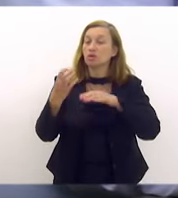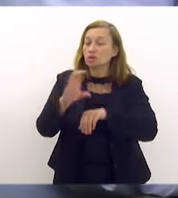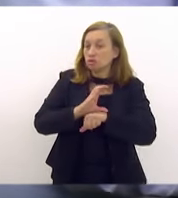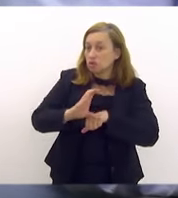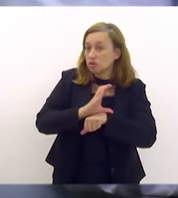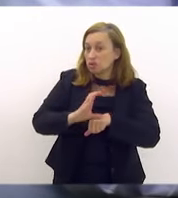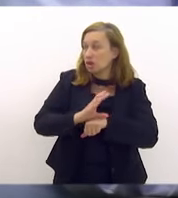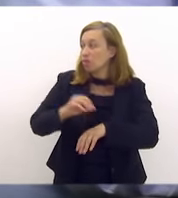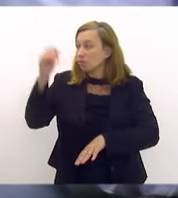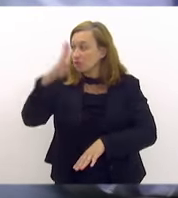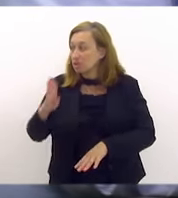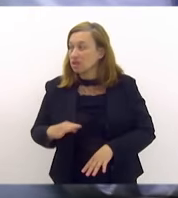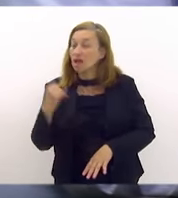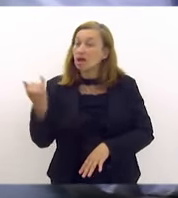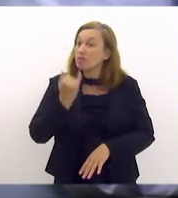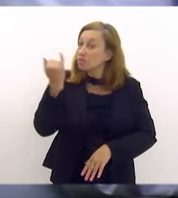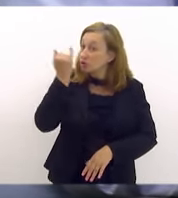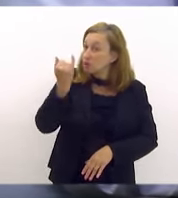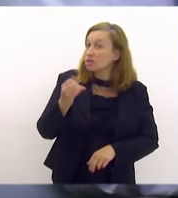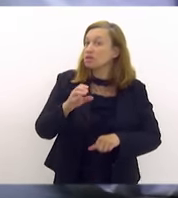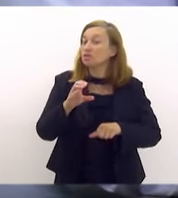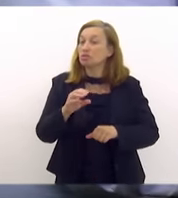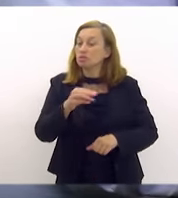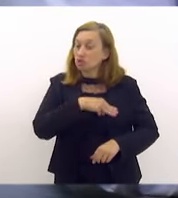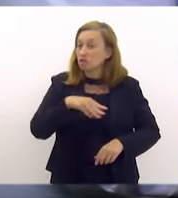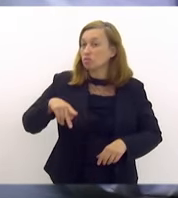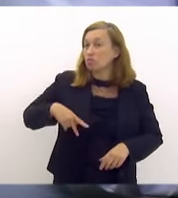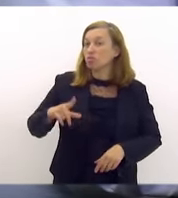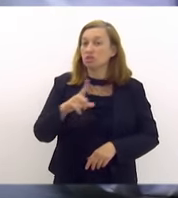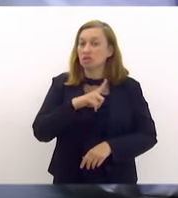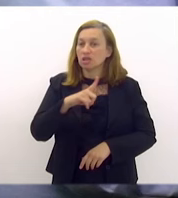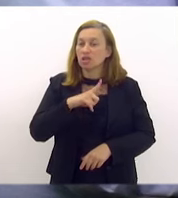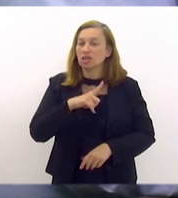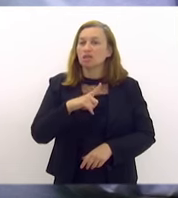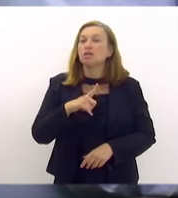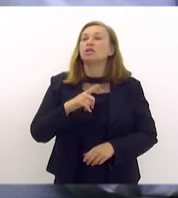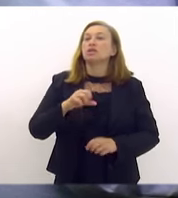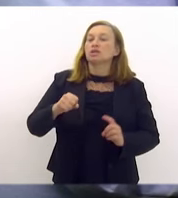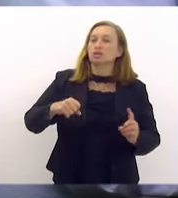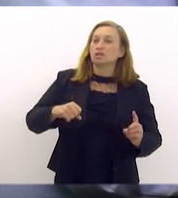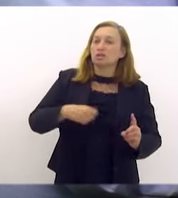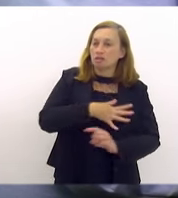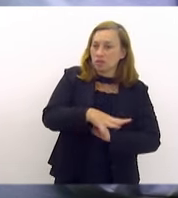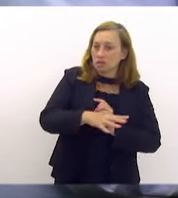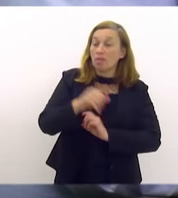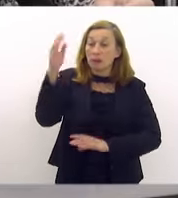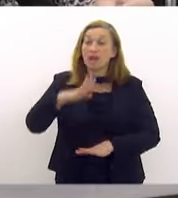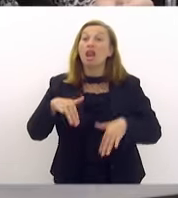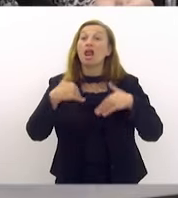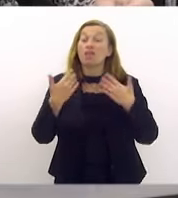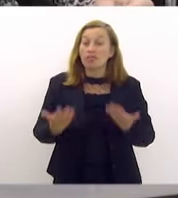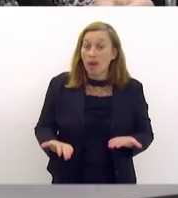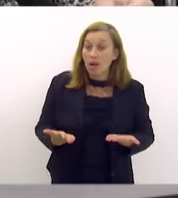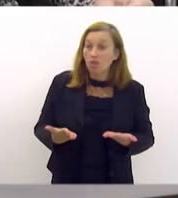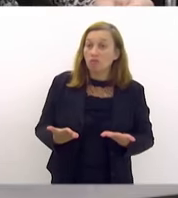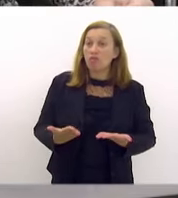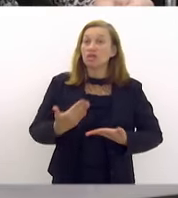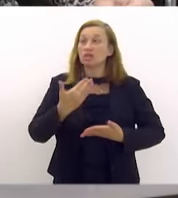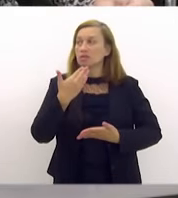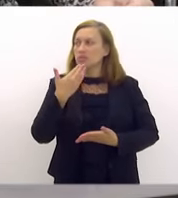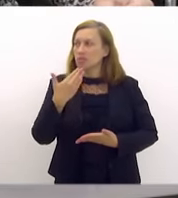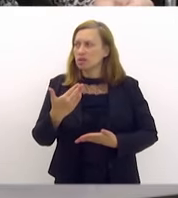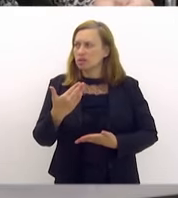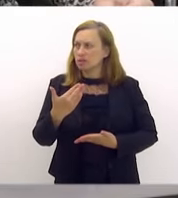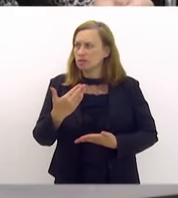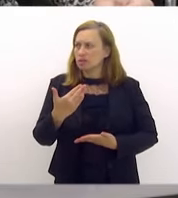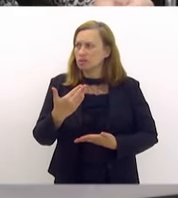Brasileira dada importância que o ministério público tem no âmbito da sociedade brasileira Então faço essa Salva para que